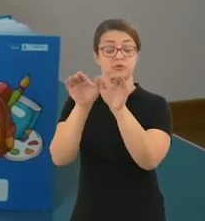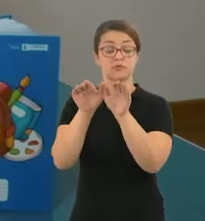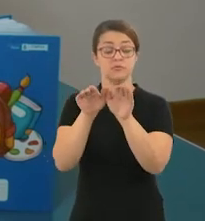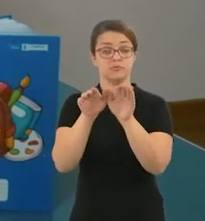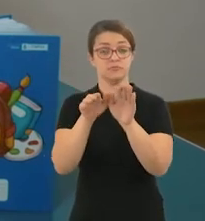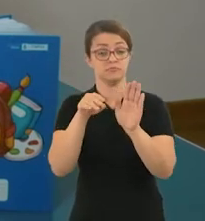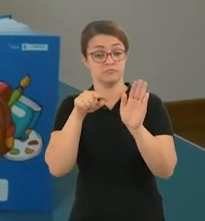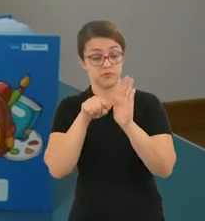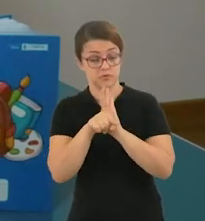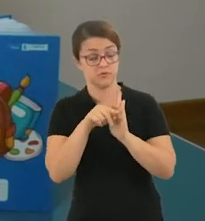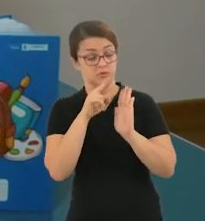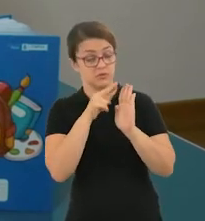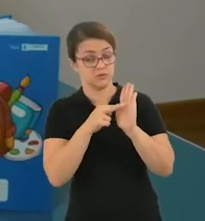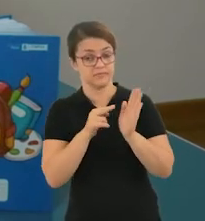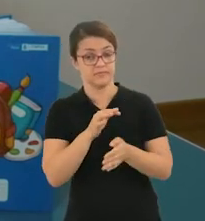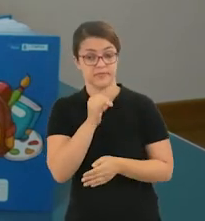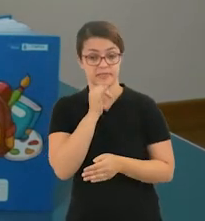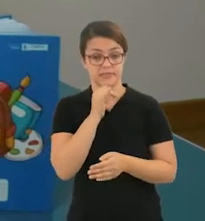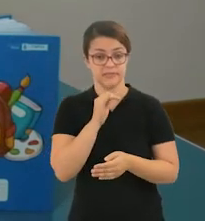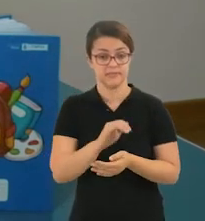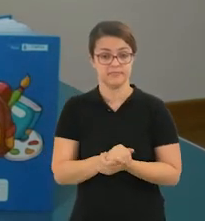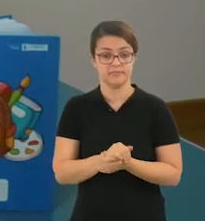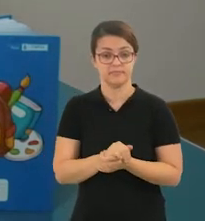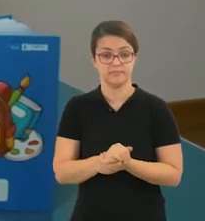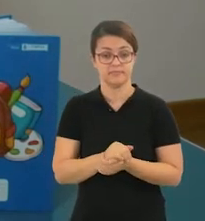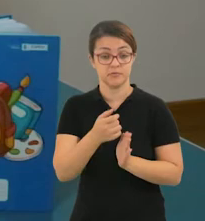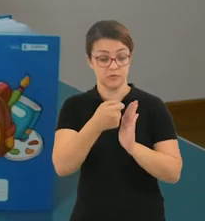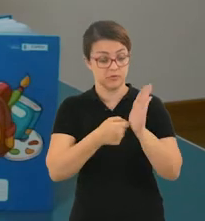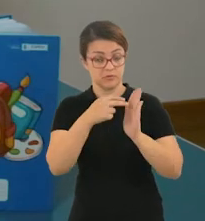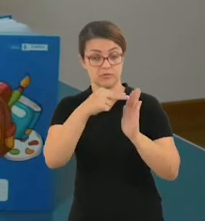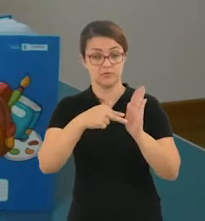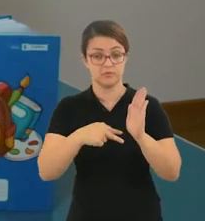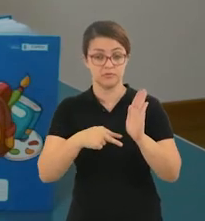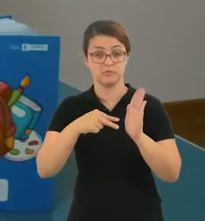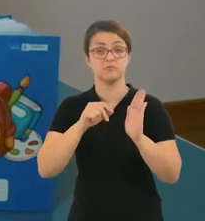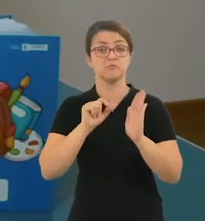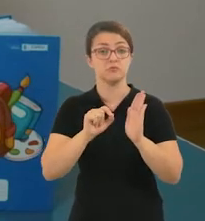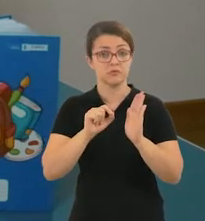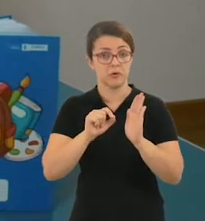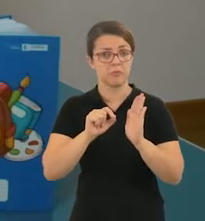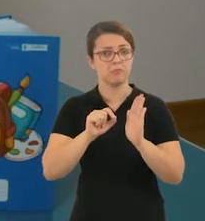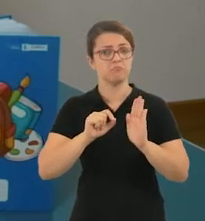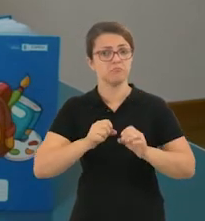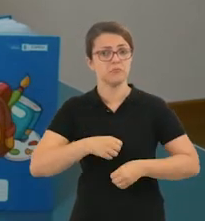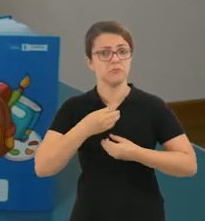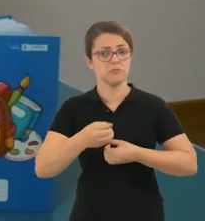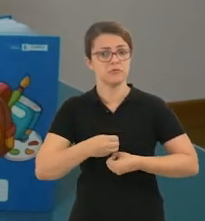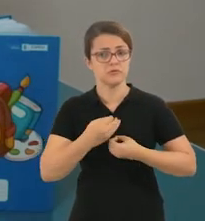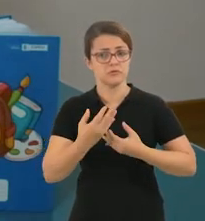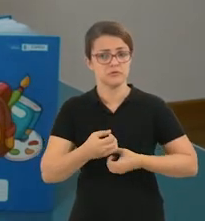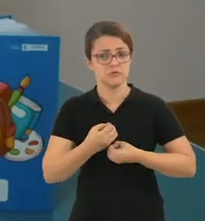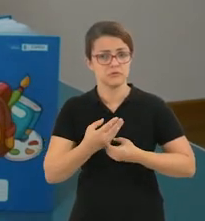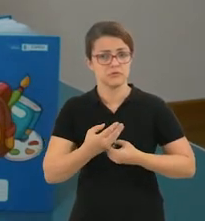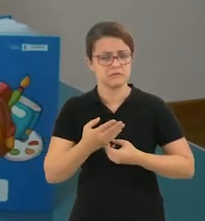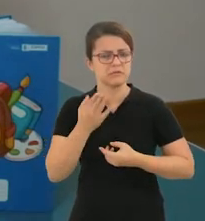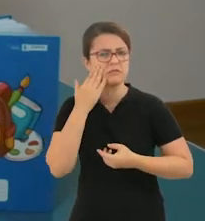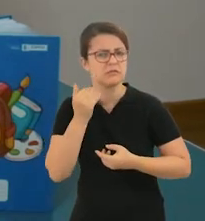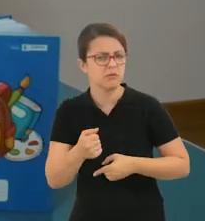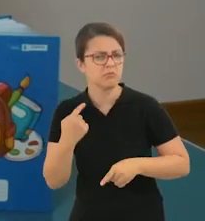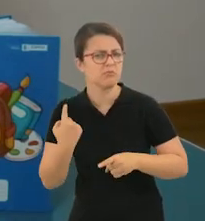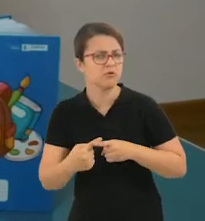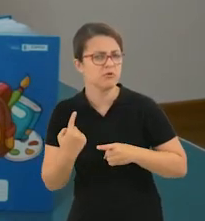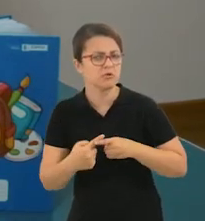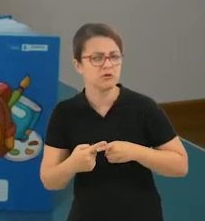essas perguntas. Por exemplo, o texto que você acabou de ler é um texto informativo. Você sabe por